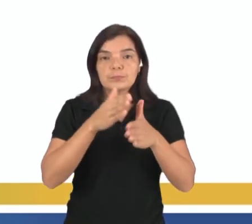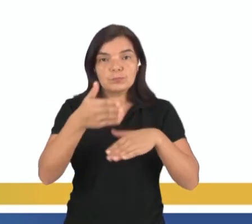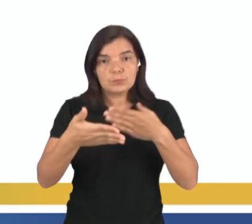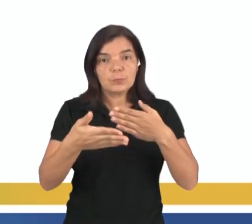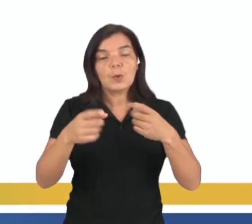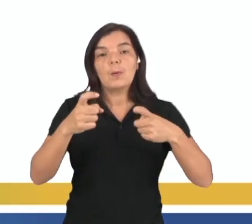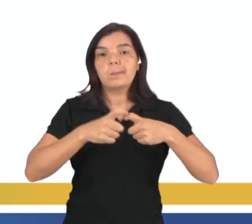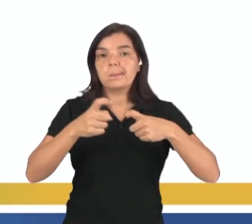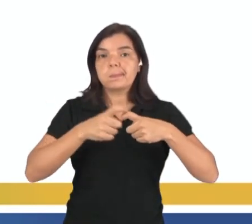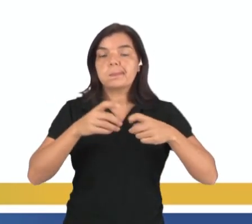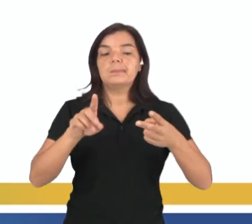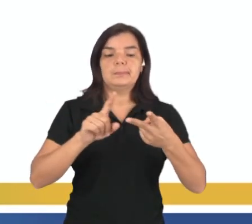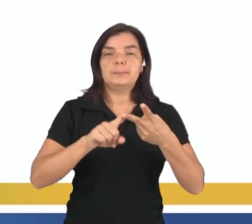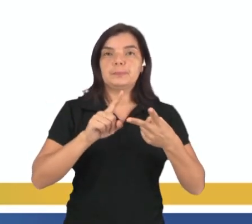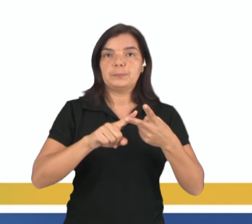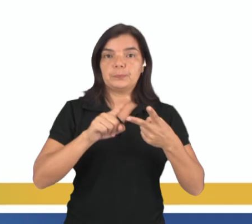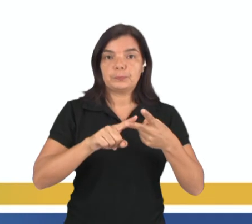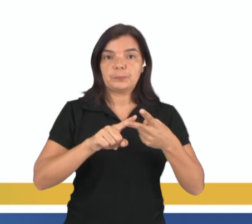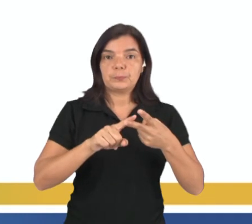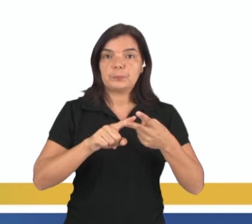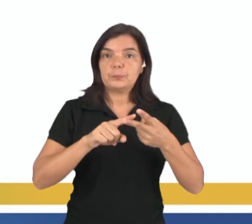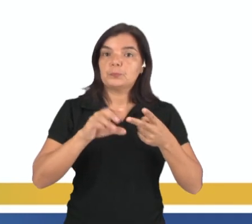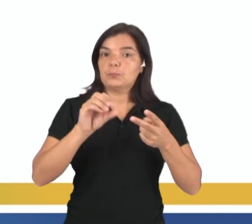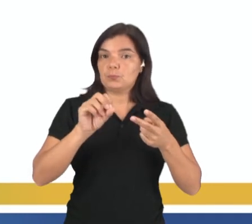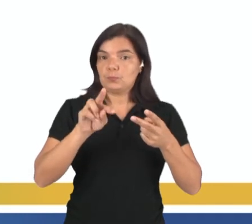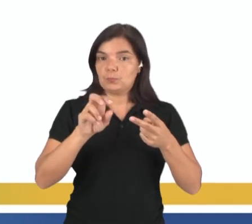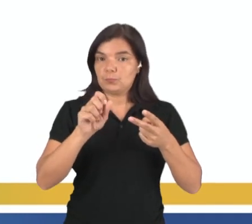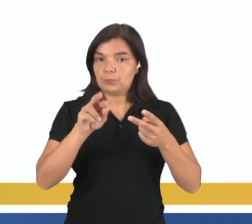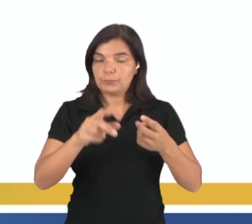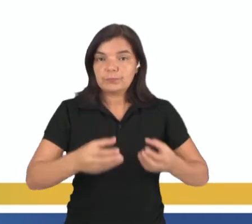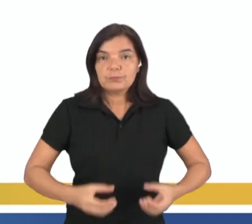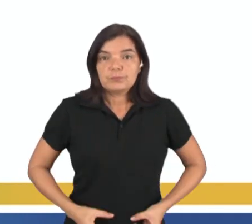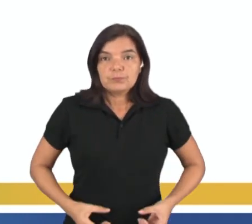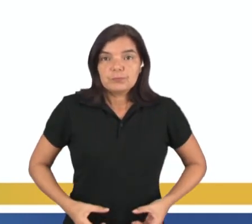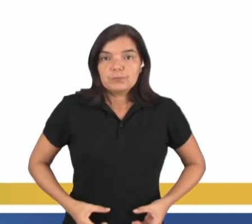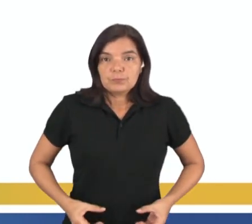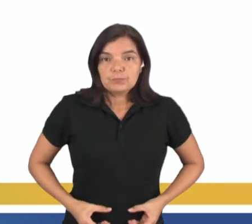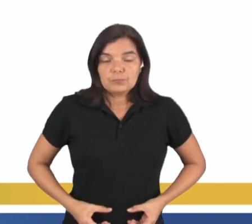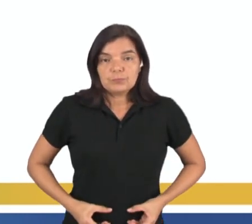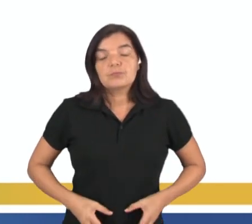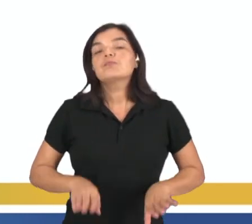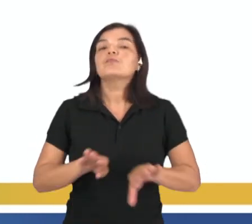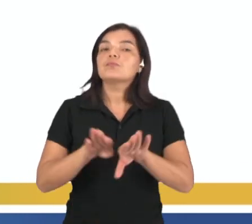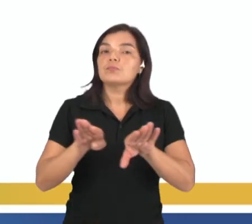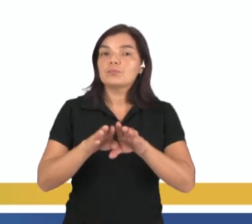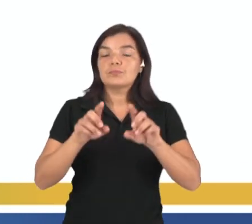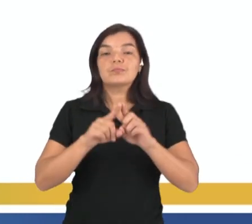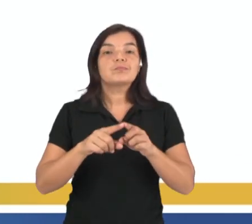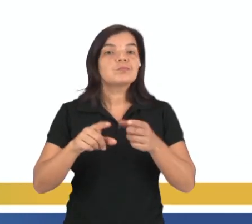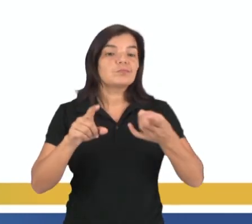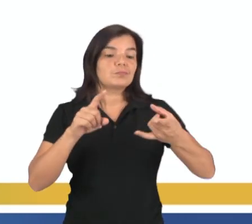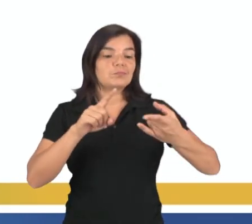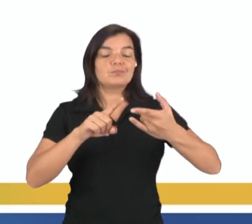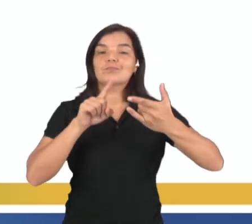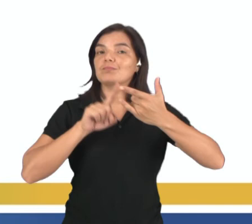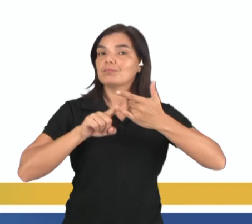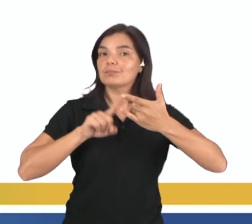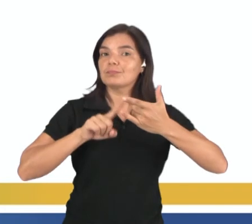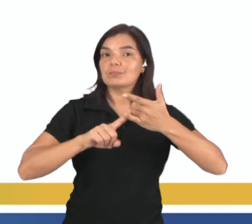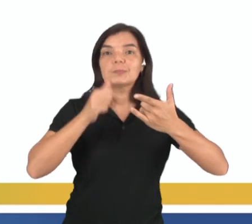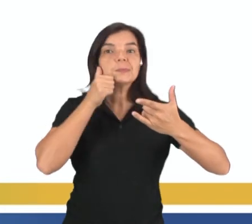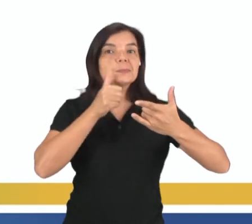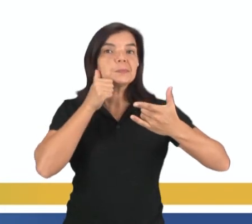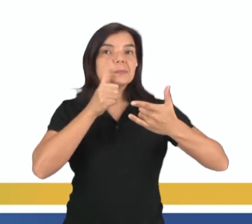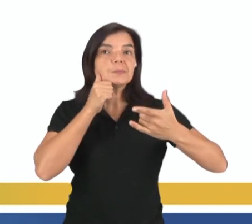ato sexual. Os ovários e o útero, eles vão estar relacionados ao sistema reprodutor